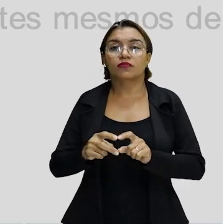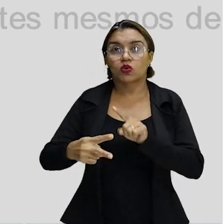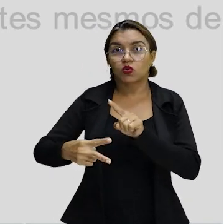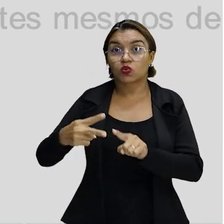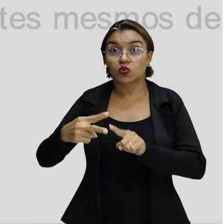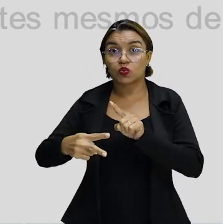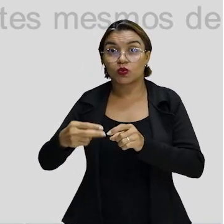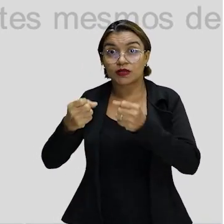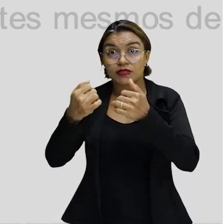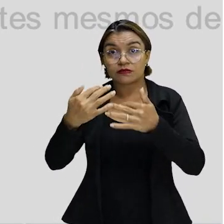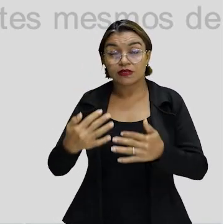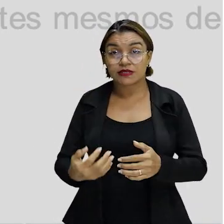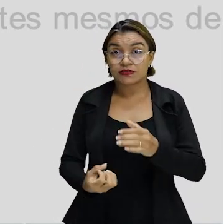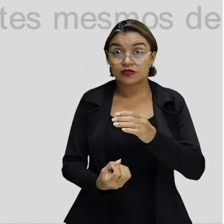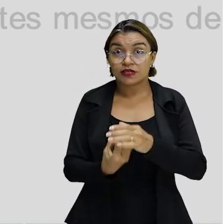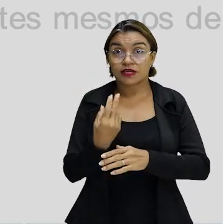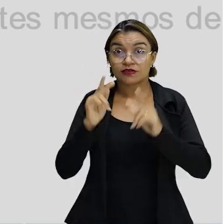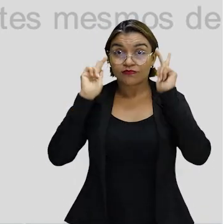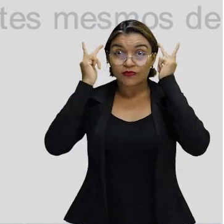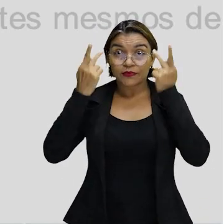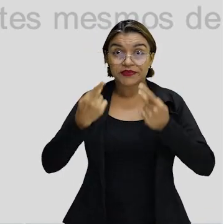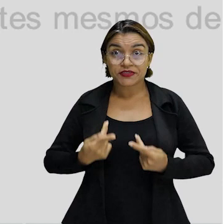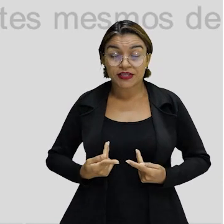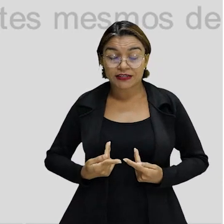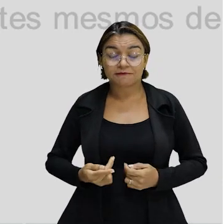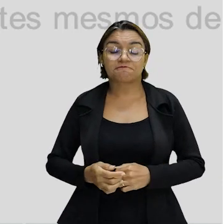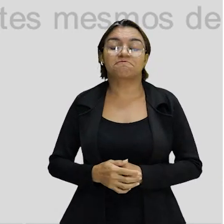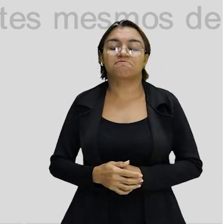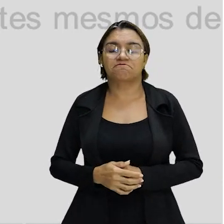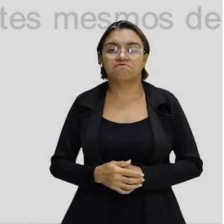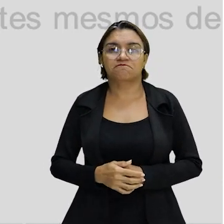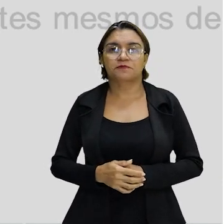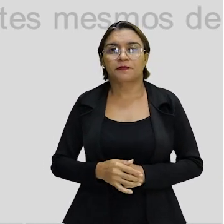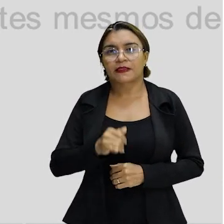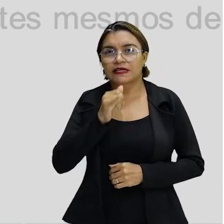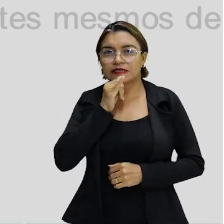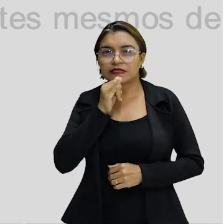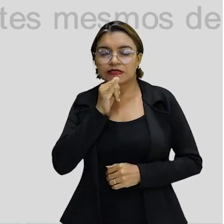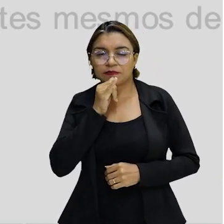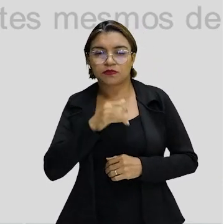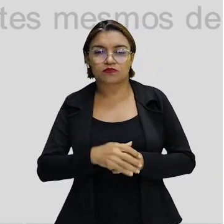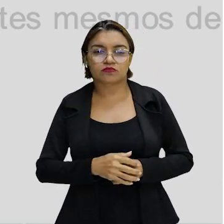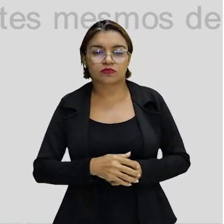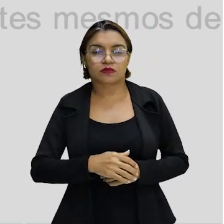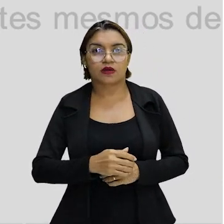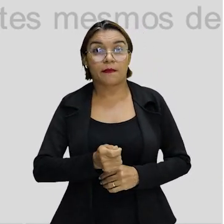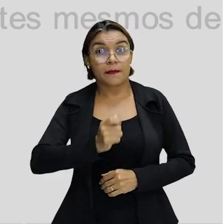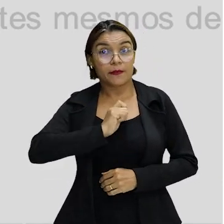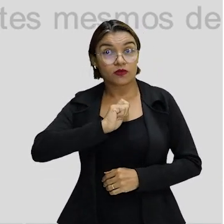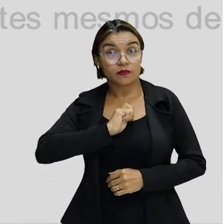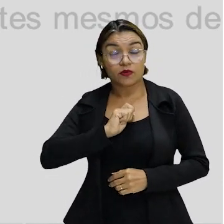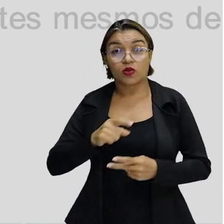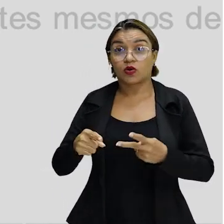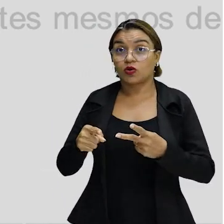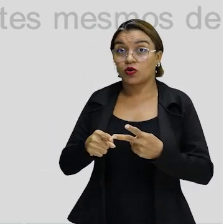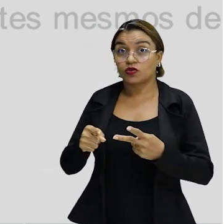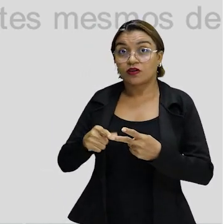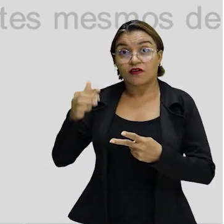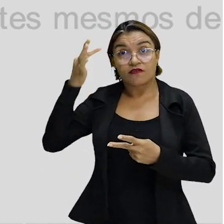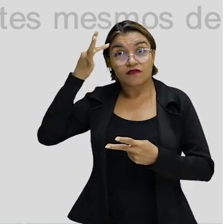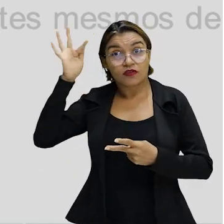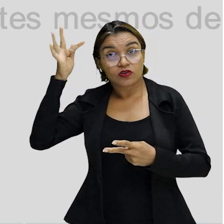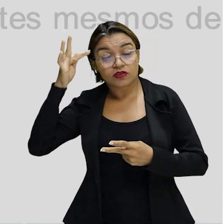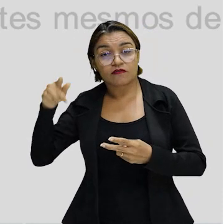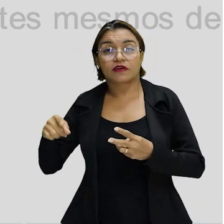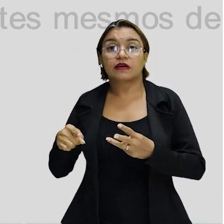humanidade, de criação, né? Tem a questão antropológica, tem a questão filosófica e tem também a questão